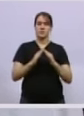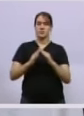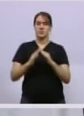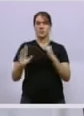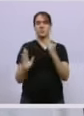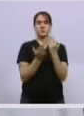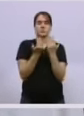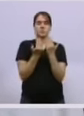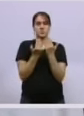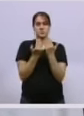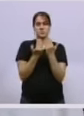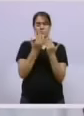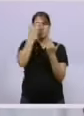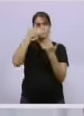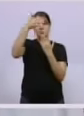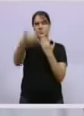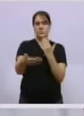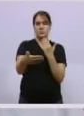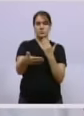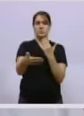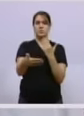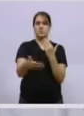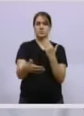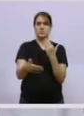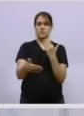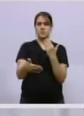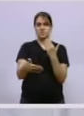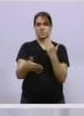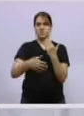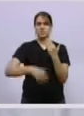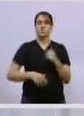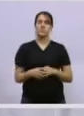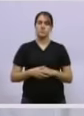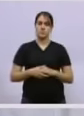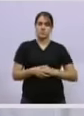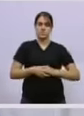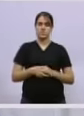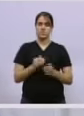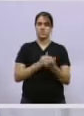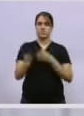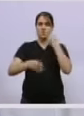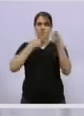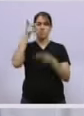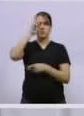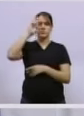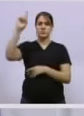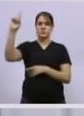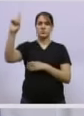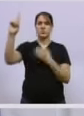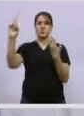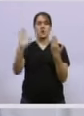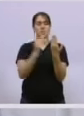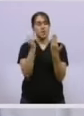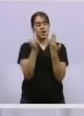porta, vós do lado de fora começareis a bater, dizendo, Senhor, abre-nos